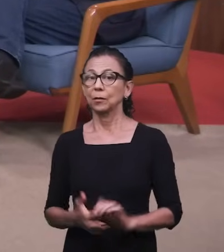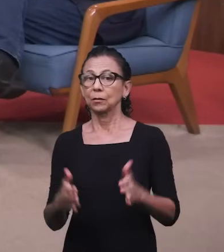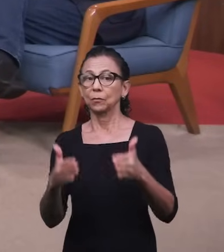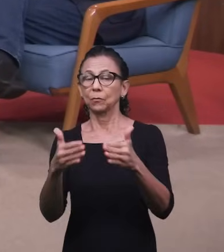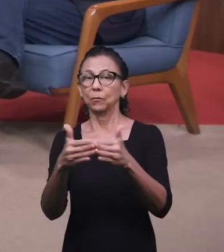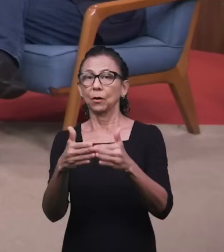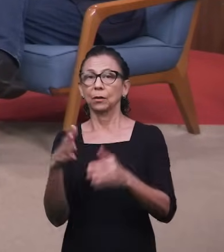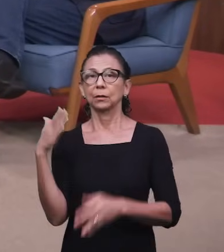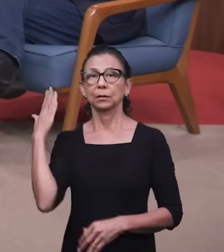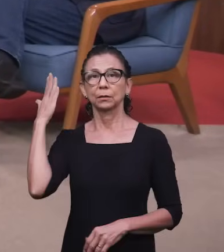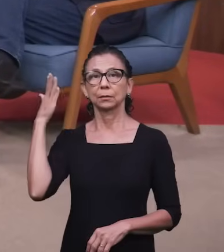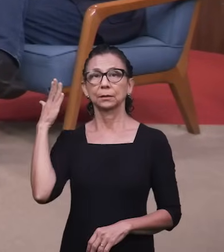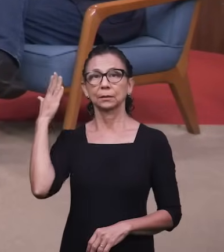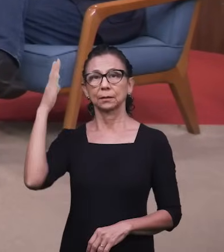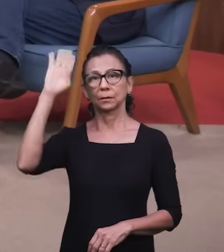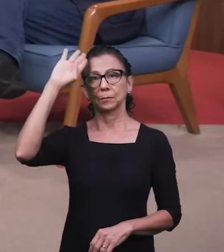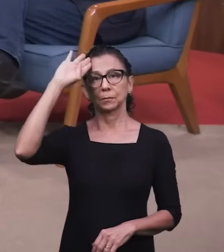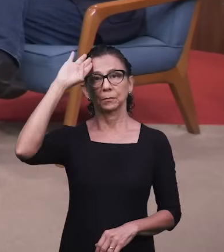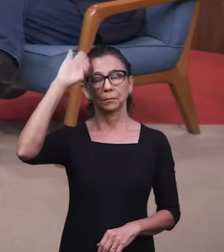em sua mensagem central,